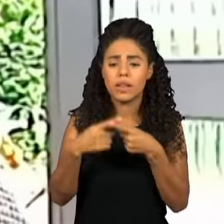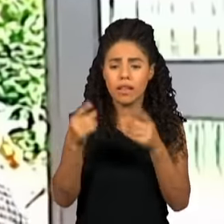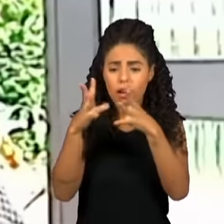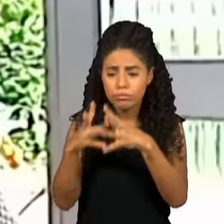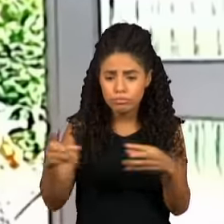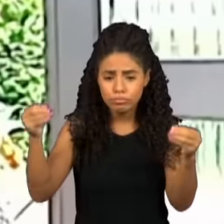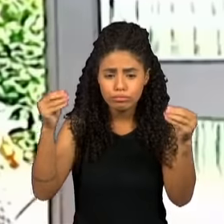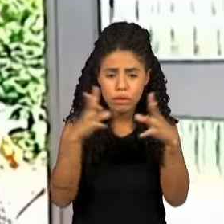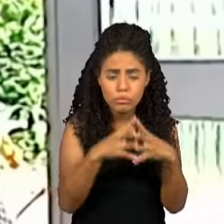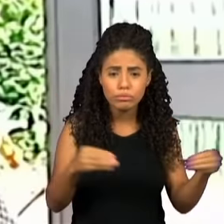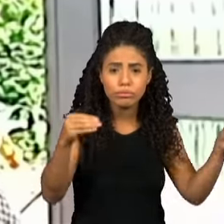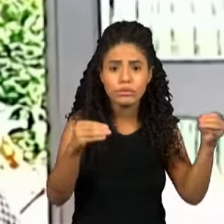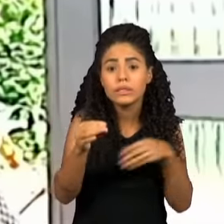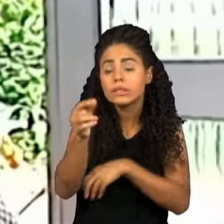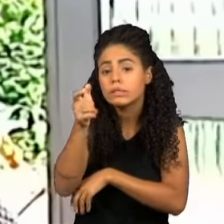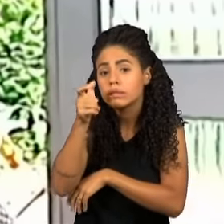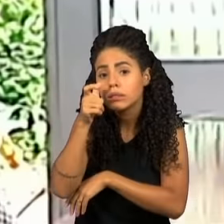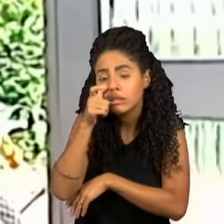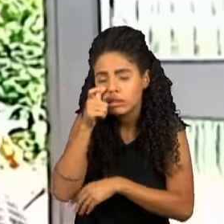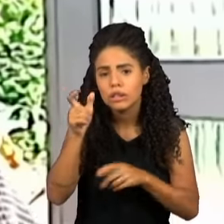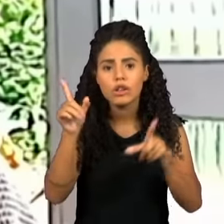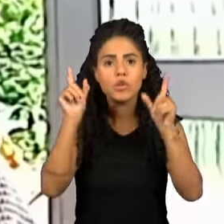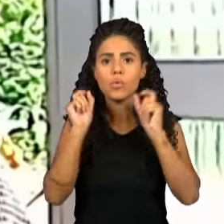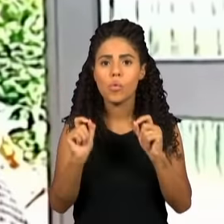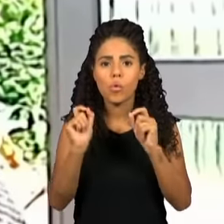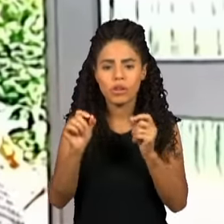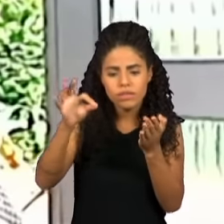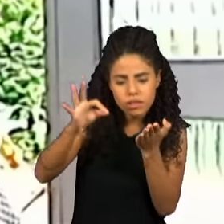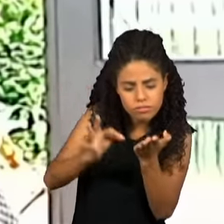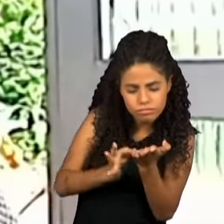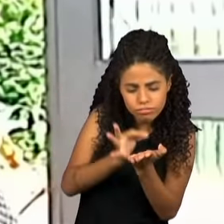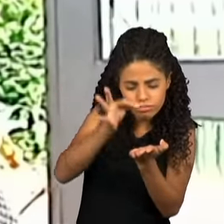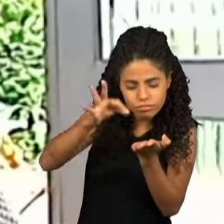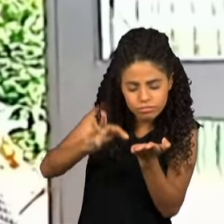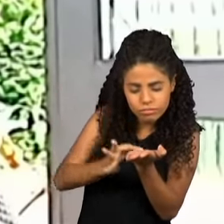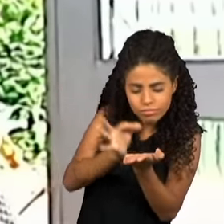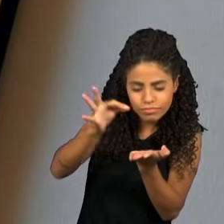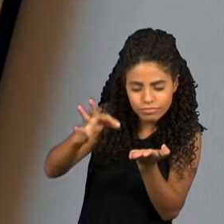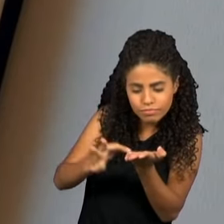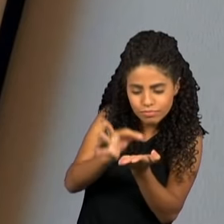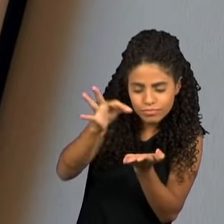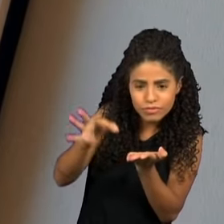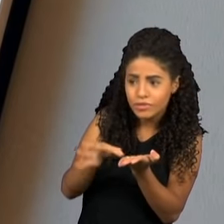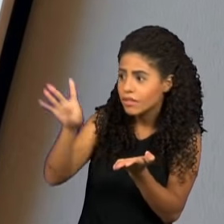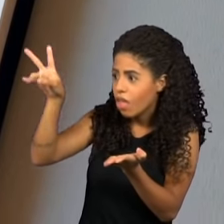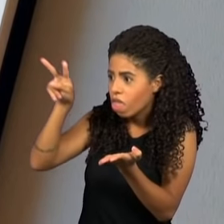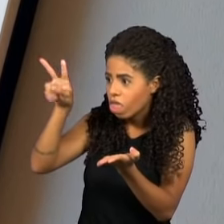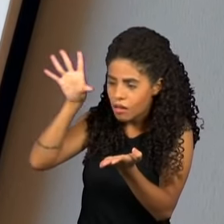é muito interessante também, através do bordado, poder eternizar essas espécies.